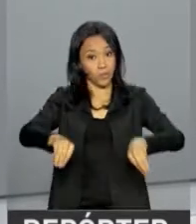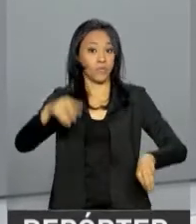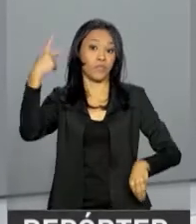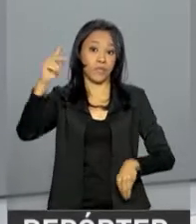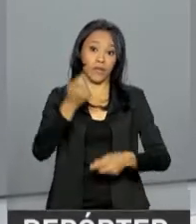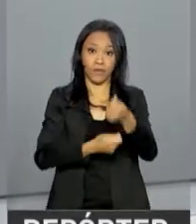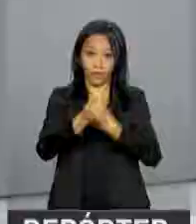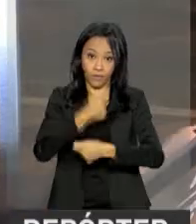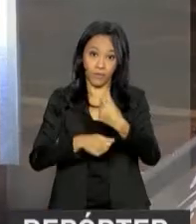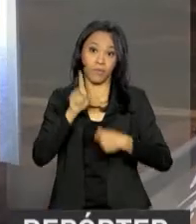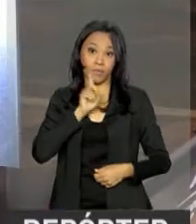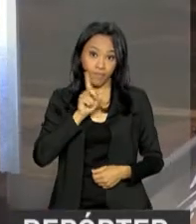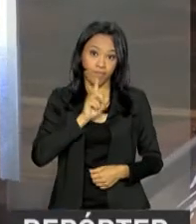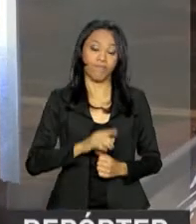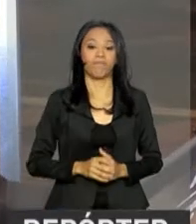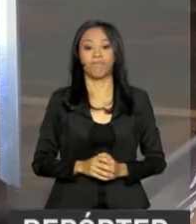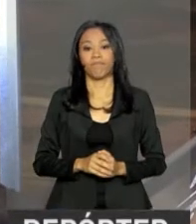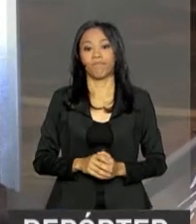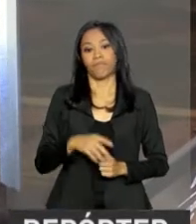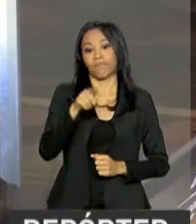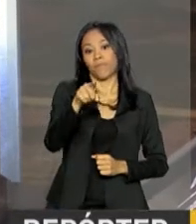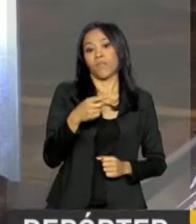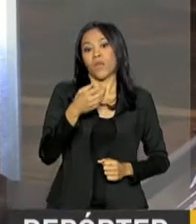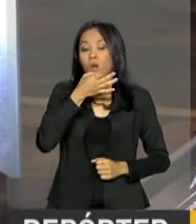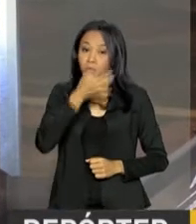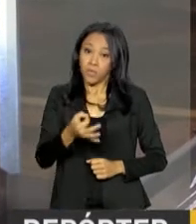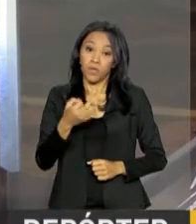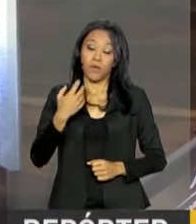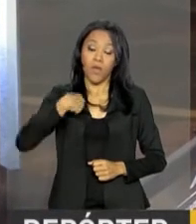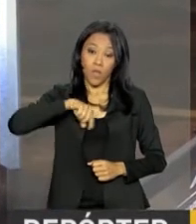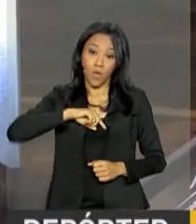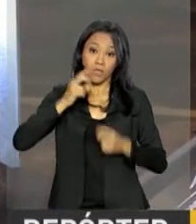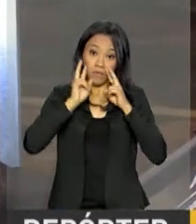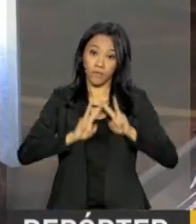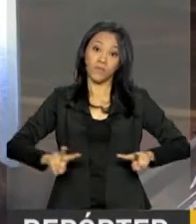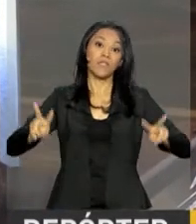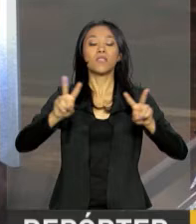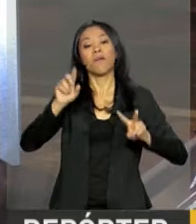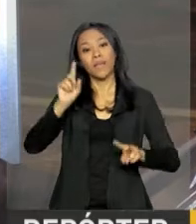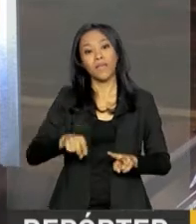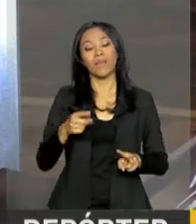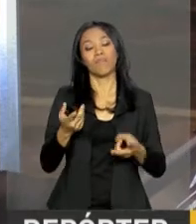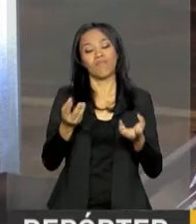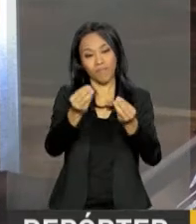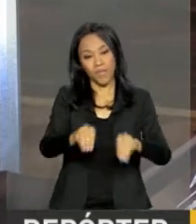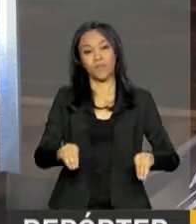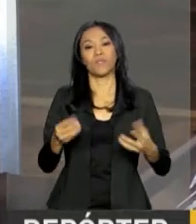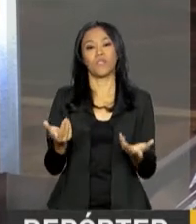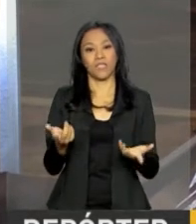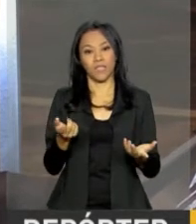americana nossa visão é que é negativo para todos os envolvidos é bastante